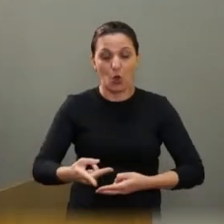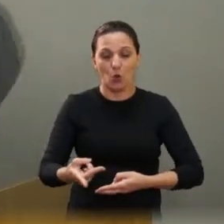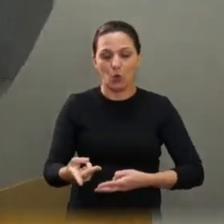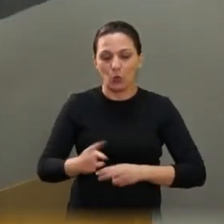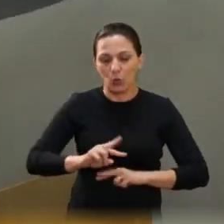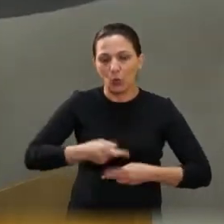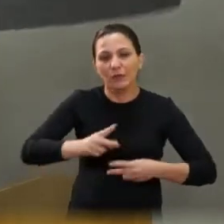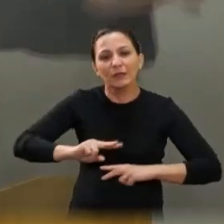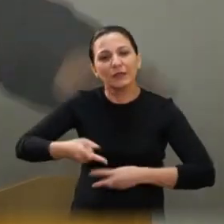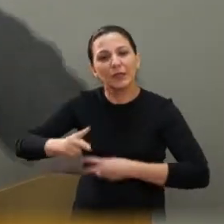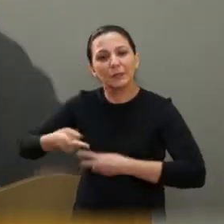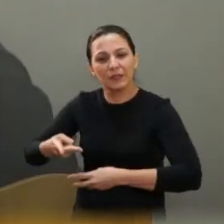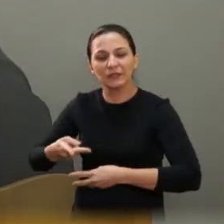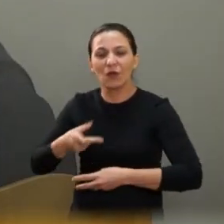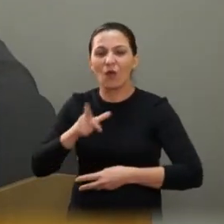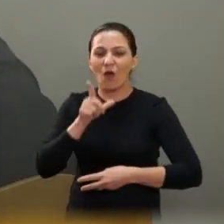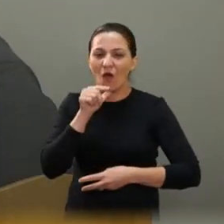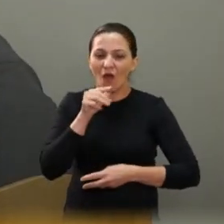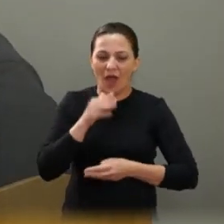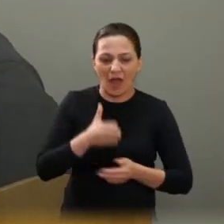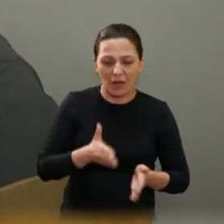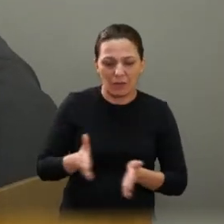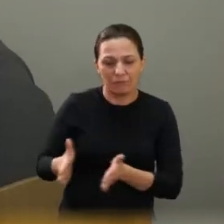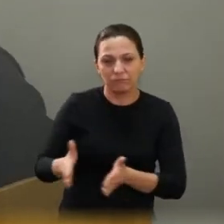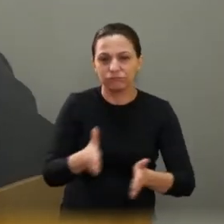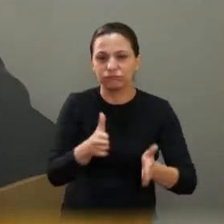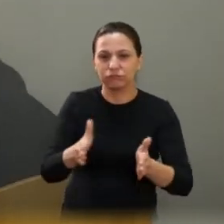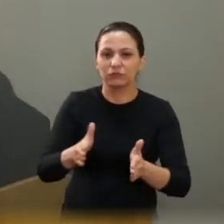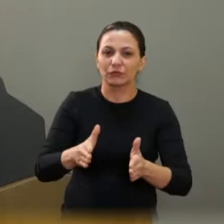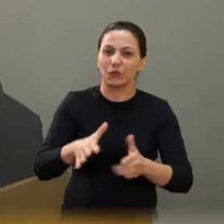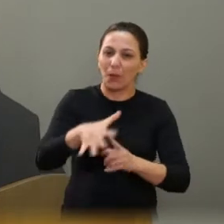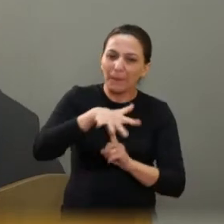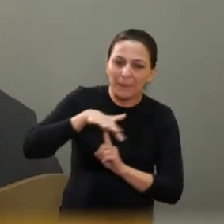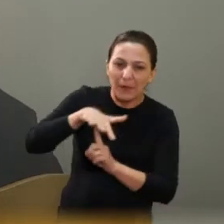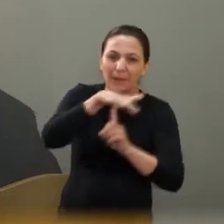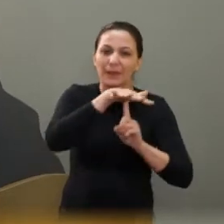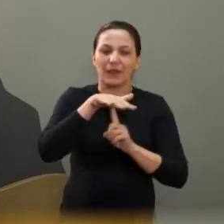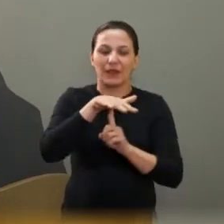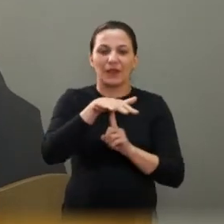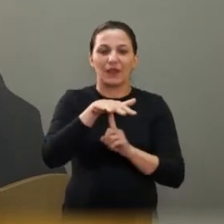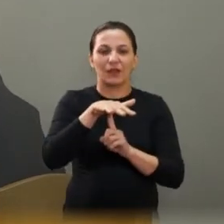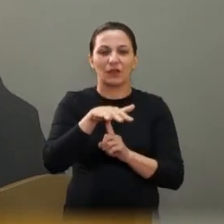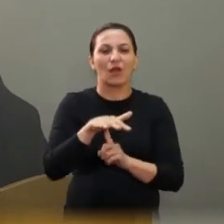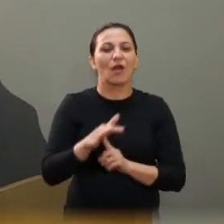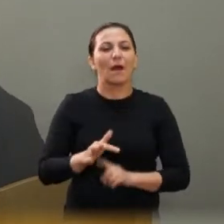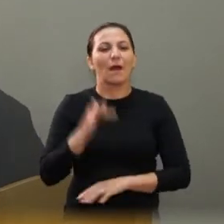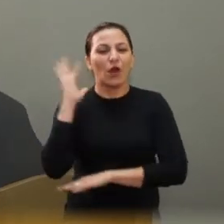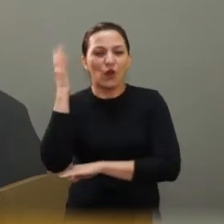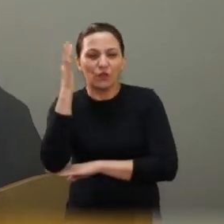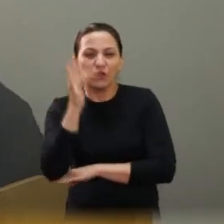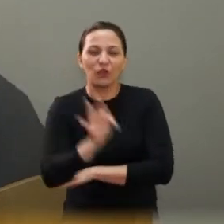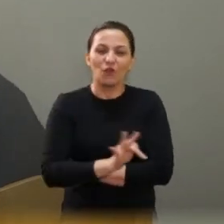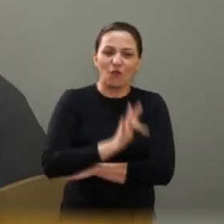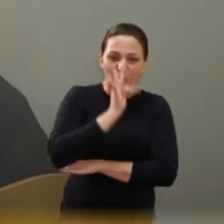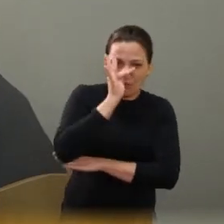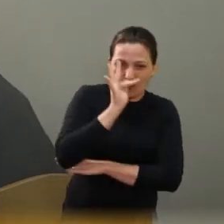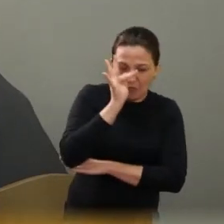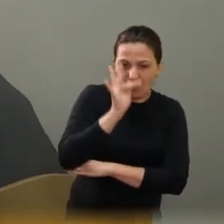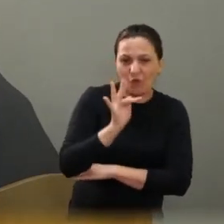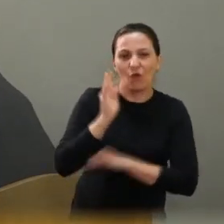dos nossos Córregos a nossa região o nosso meio ambiente a nossa fala a nossa fora sendo